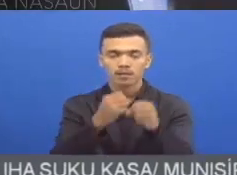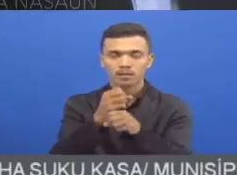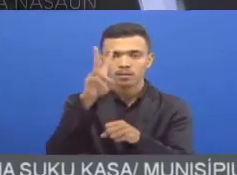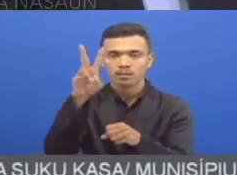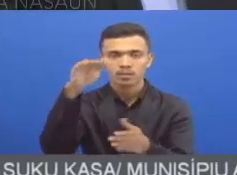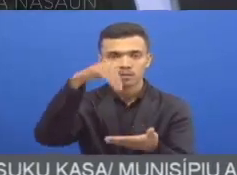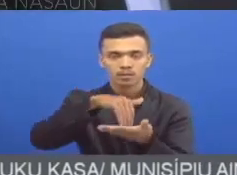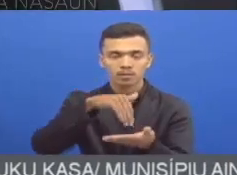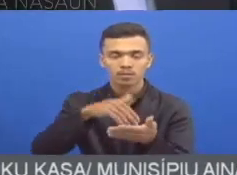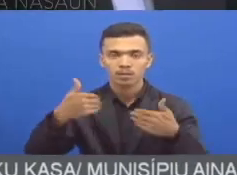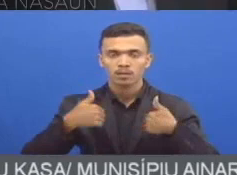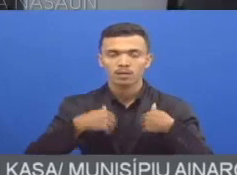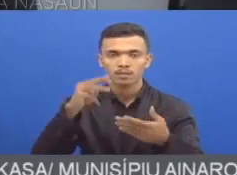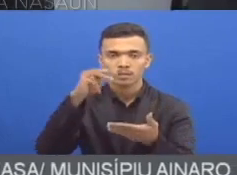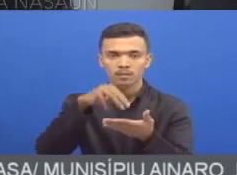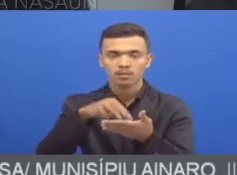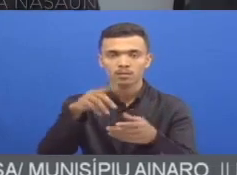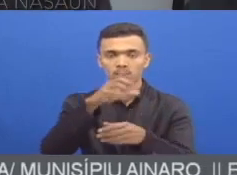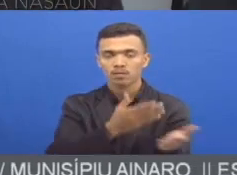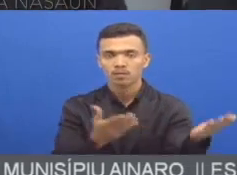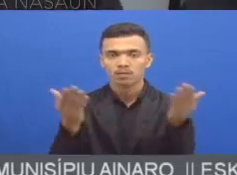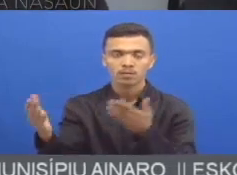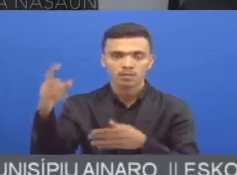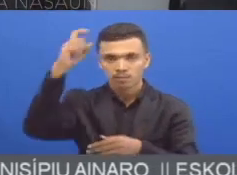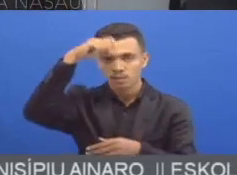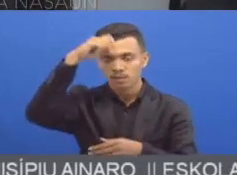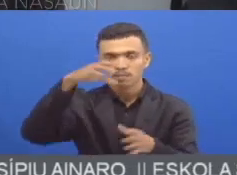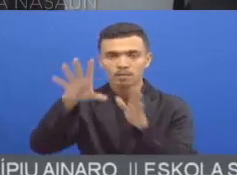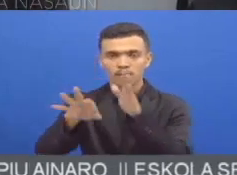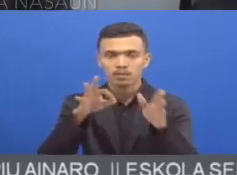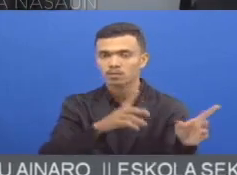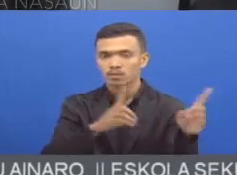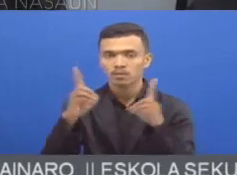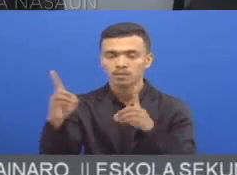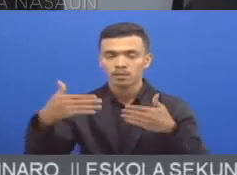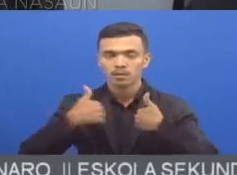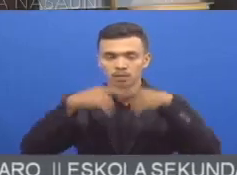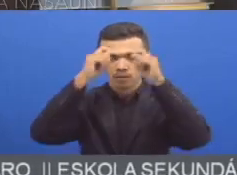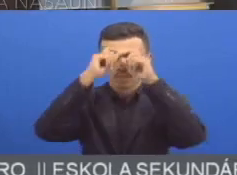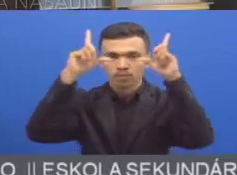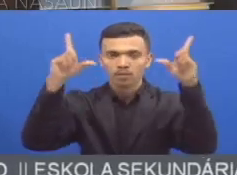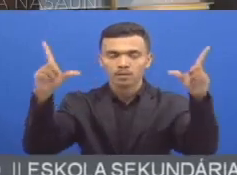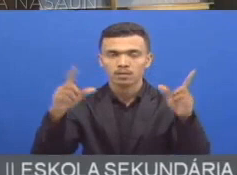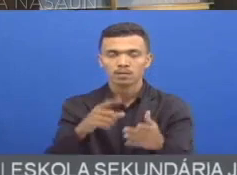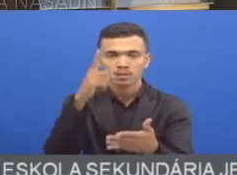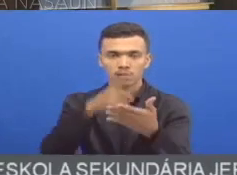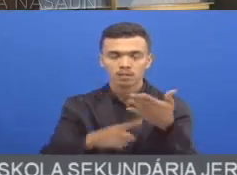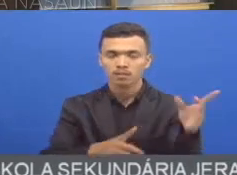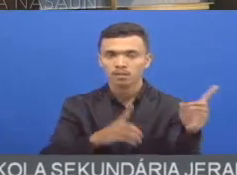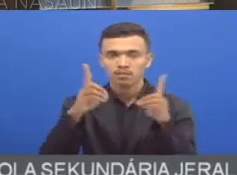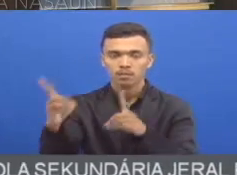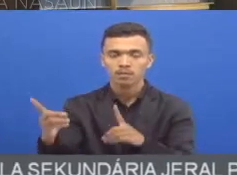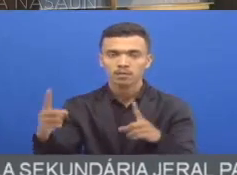nesse estudo e recurso mestrado, no sei lori matenek nebe nia retan hode aplica e Timor-Leste. Saída maka ami se aplica